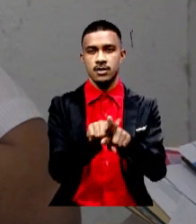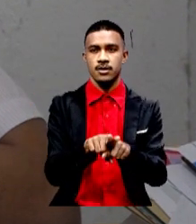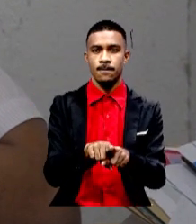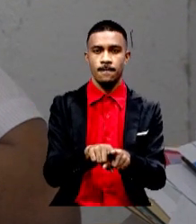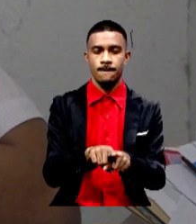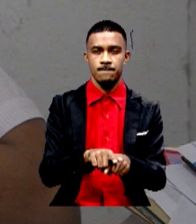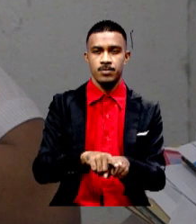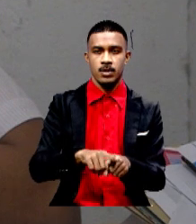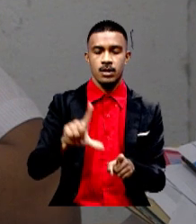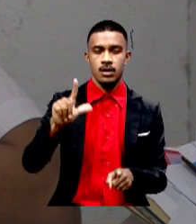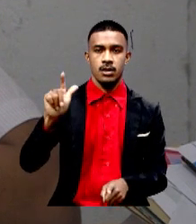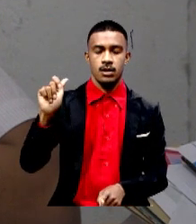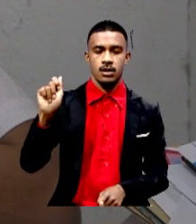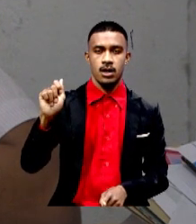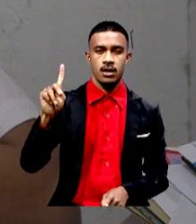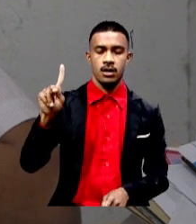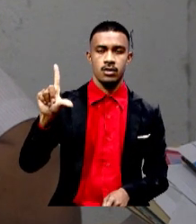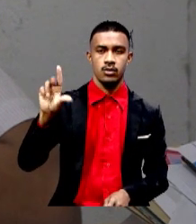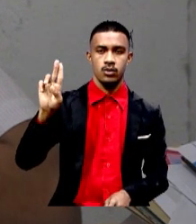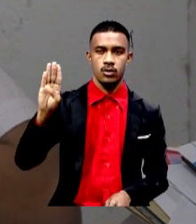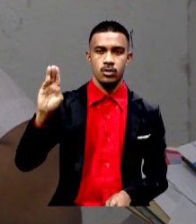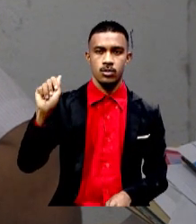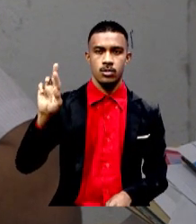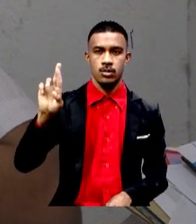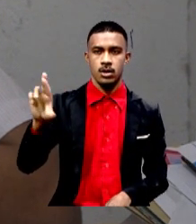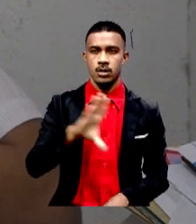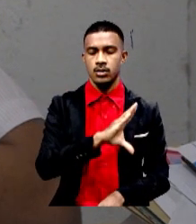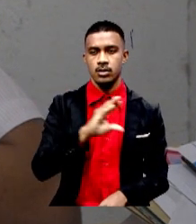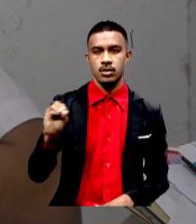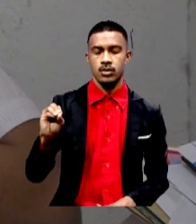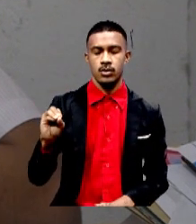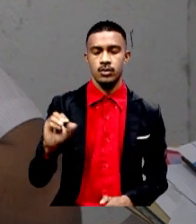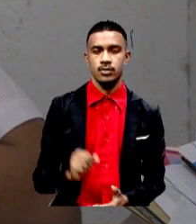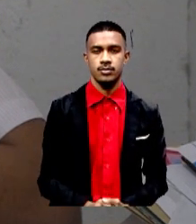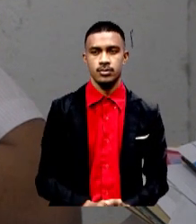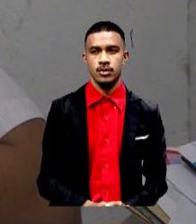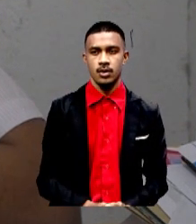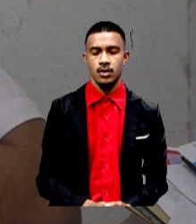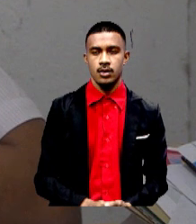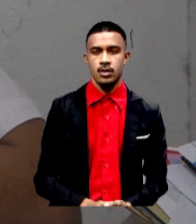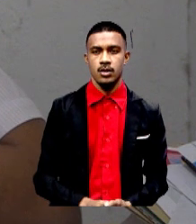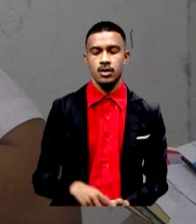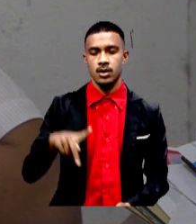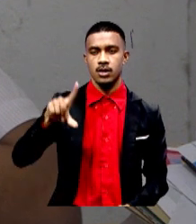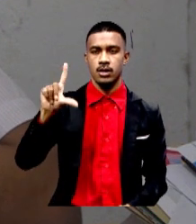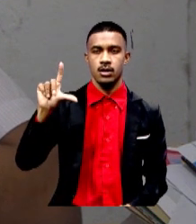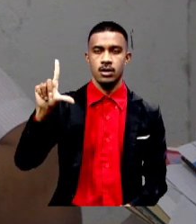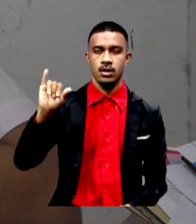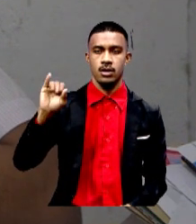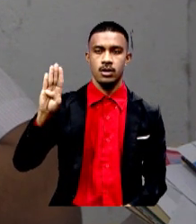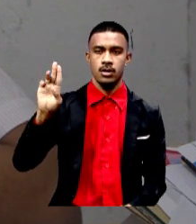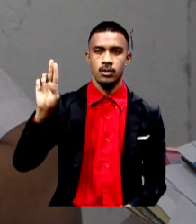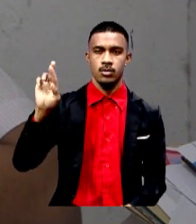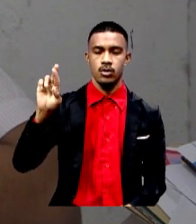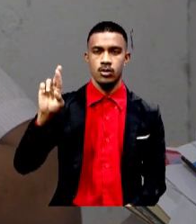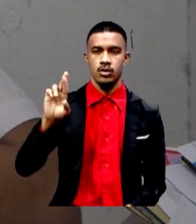lugar centro de apoio de São João de la lugar no Ligo Lumin, inclui centro